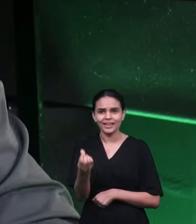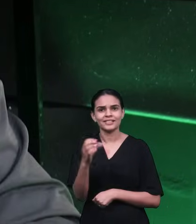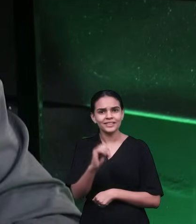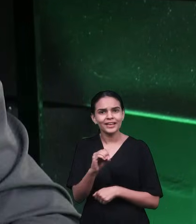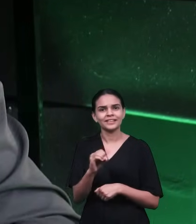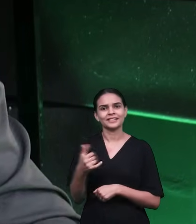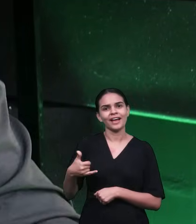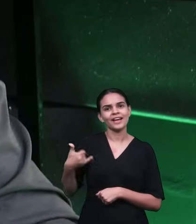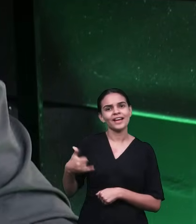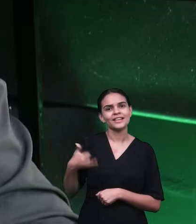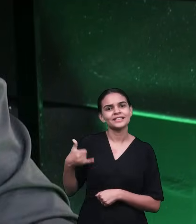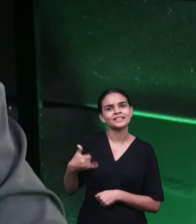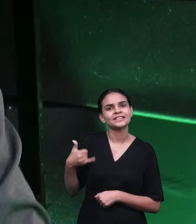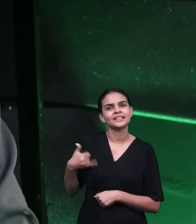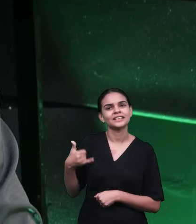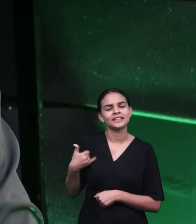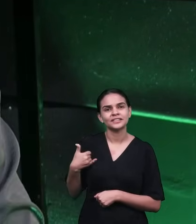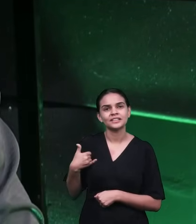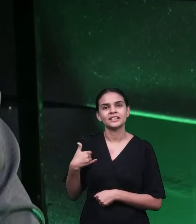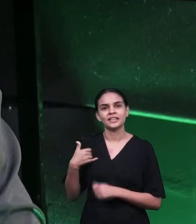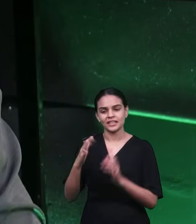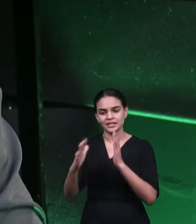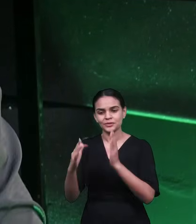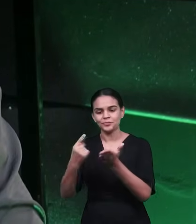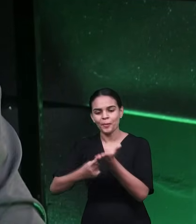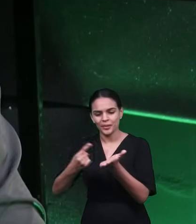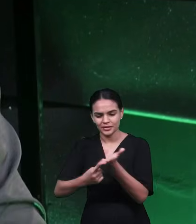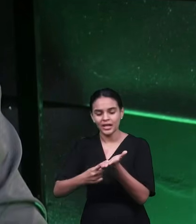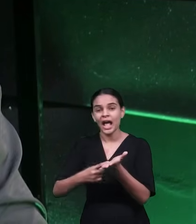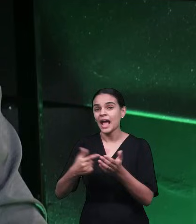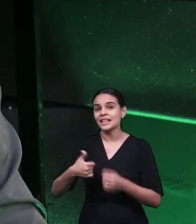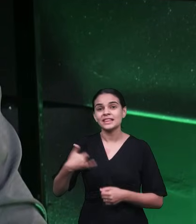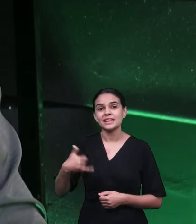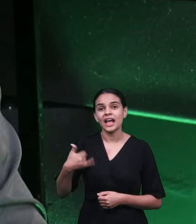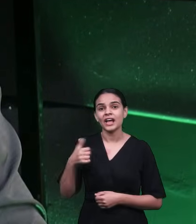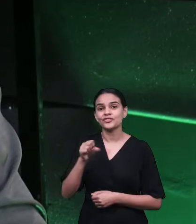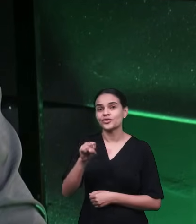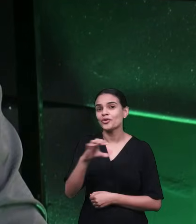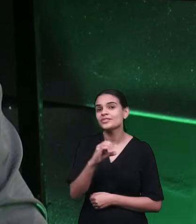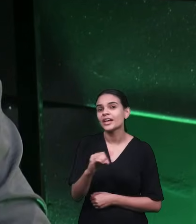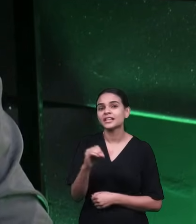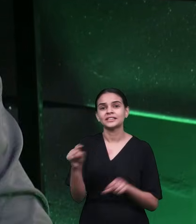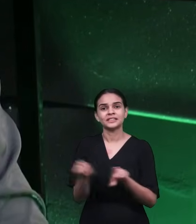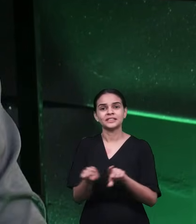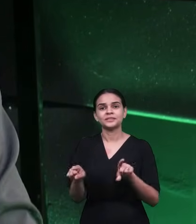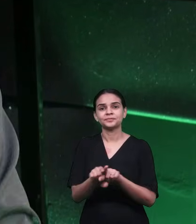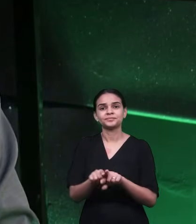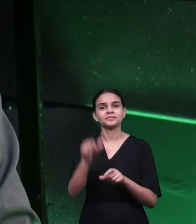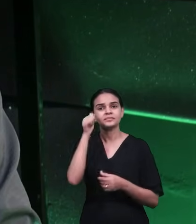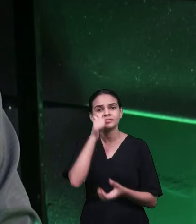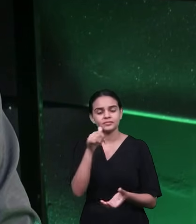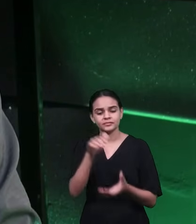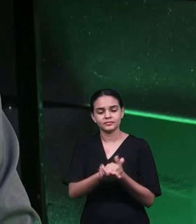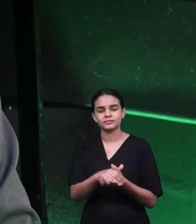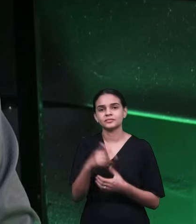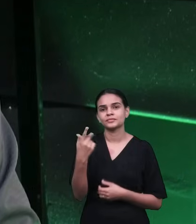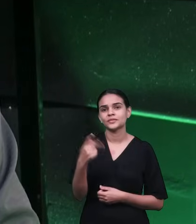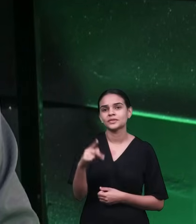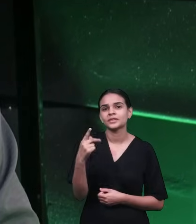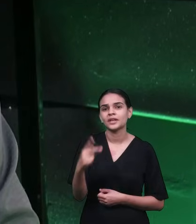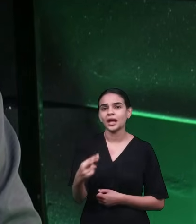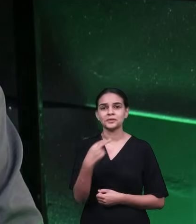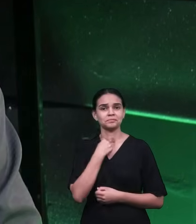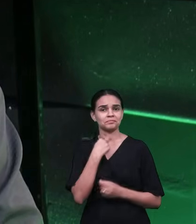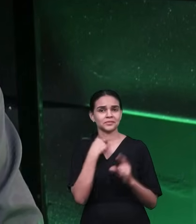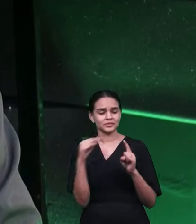momento aqui já estava com mais de 80 anos, a esposa também idosa, sim, estéril, e é interessante